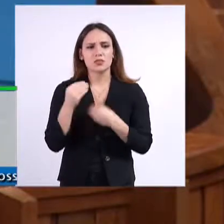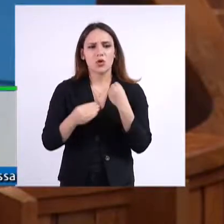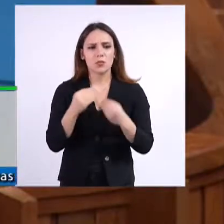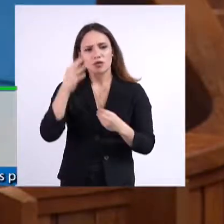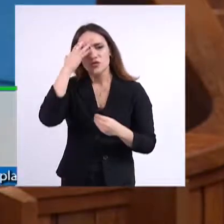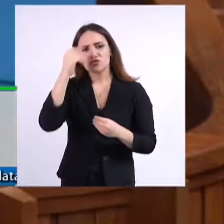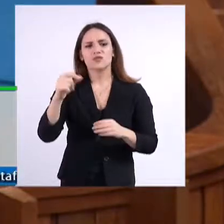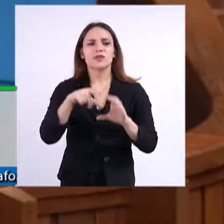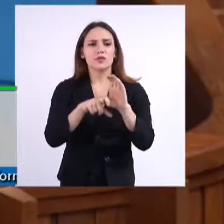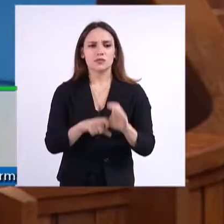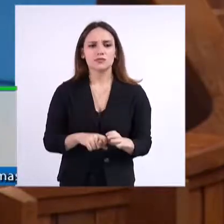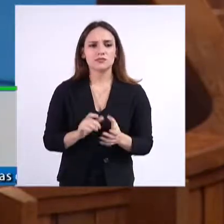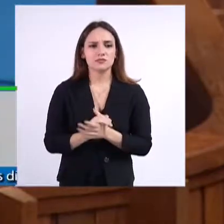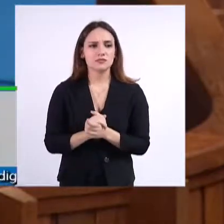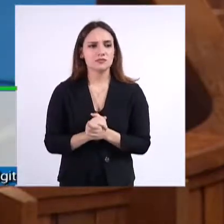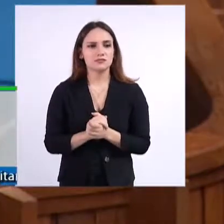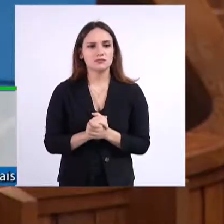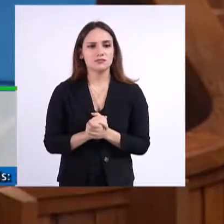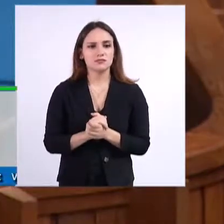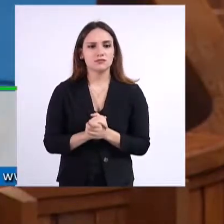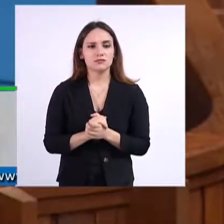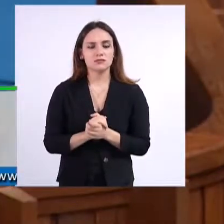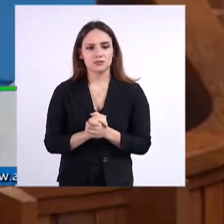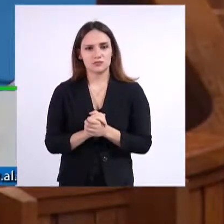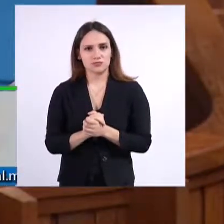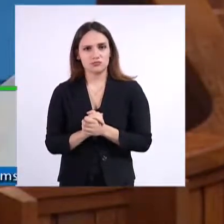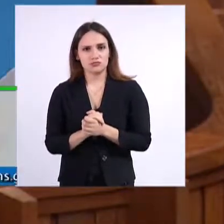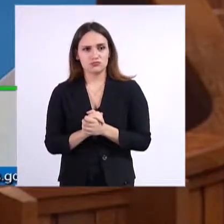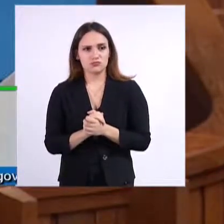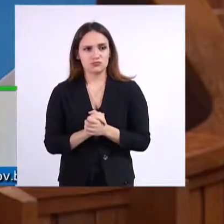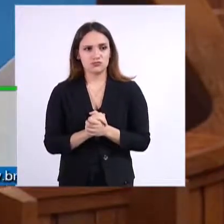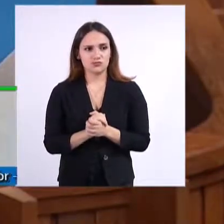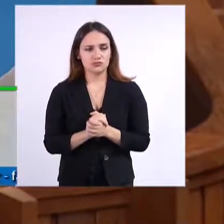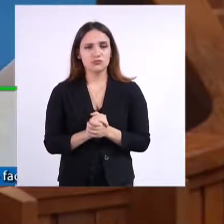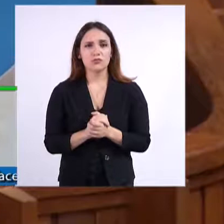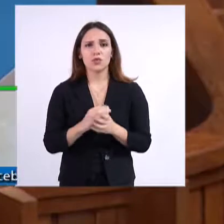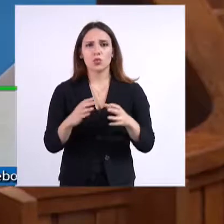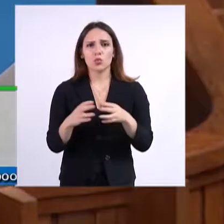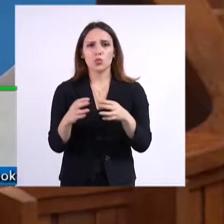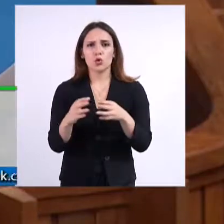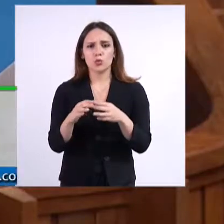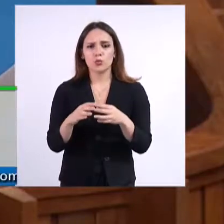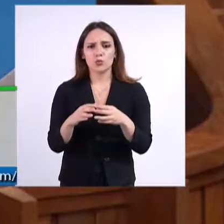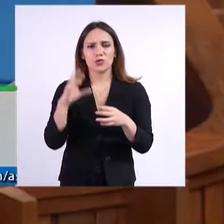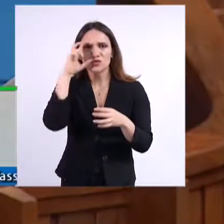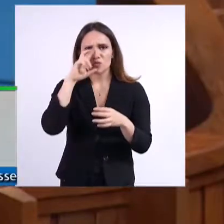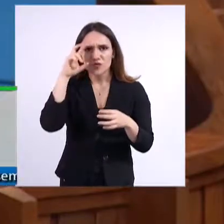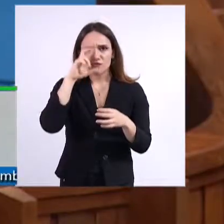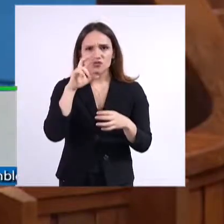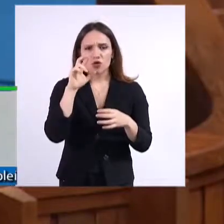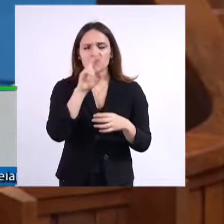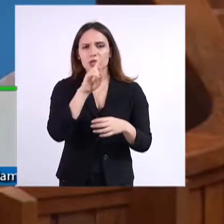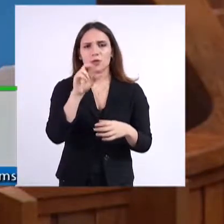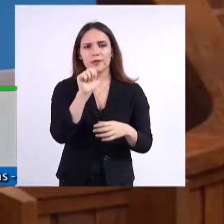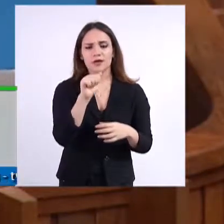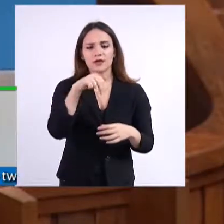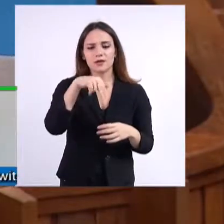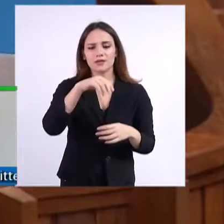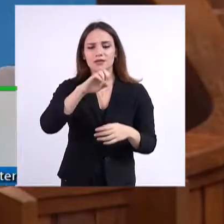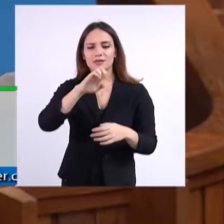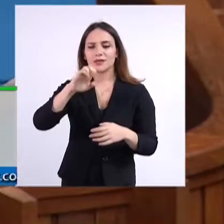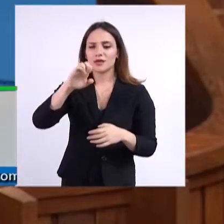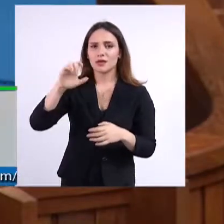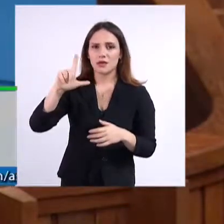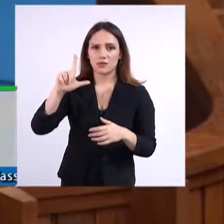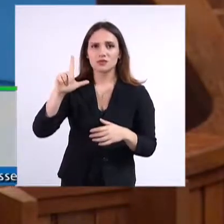contas, a Agência Reguladora de Mato Grosso do Brasil, a ANEEL, esteve aqui numa